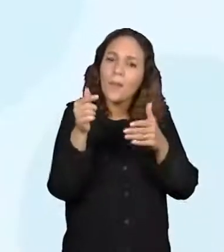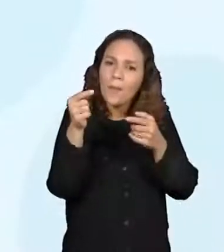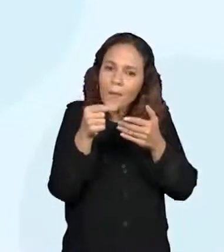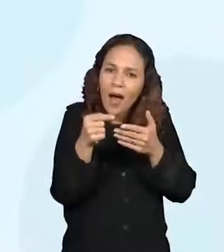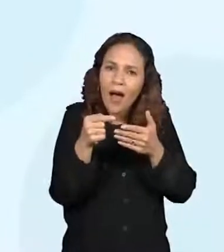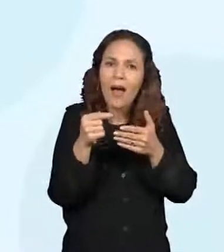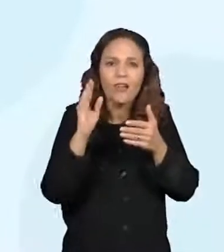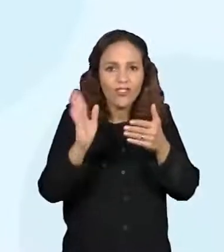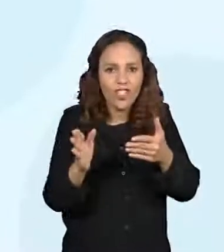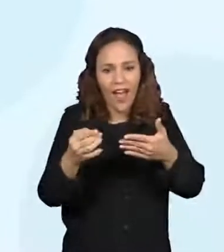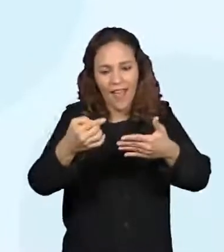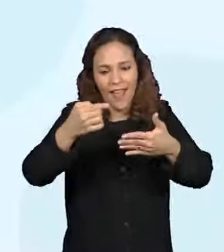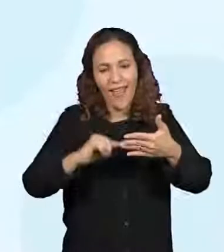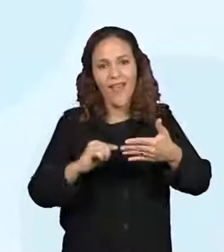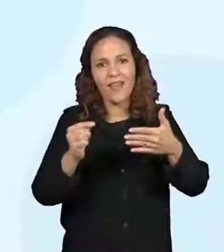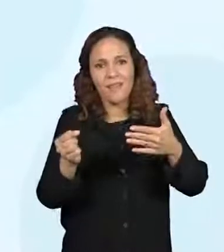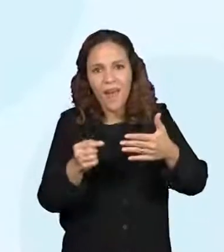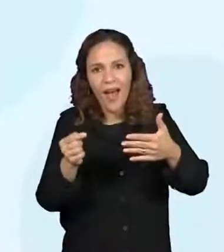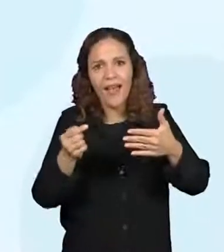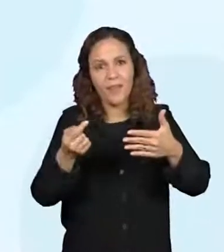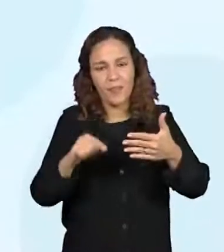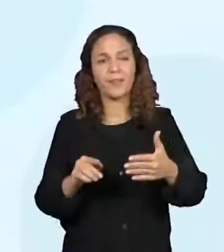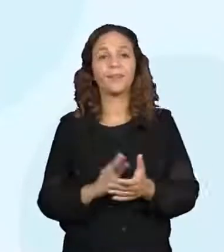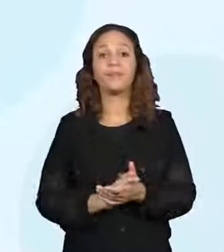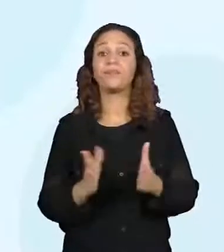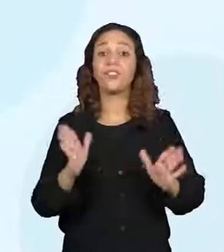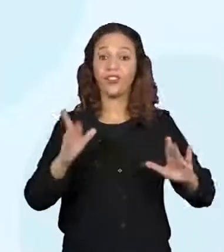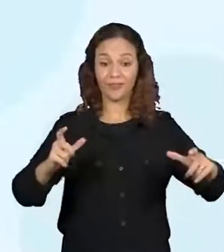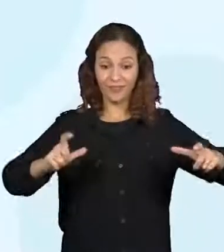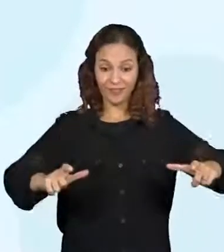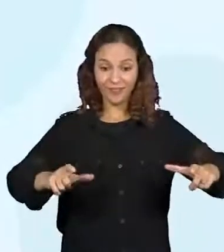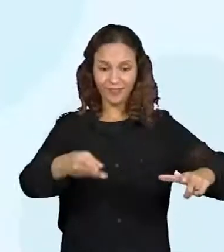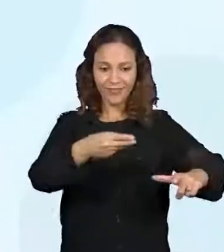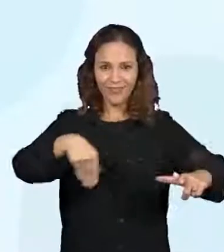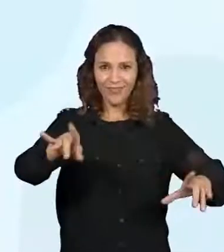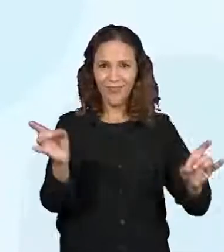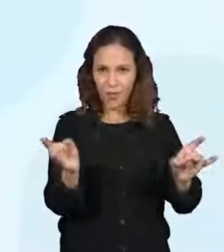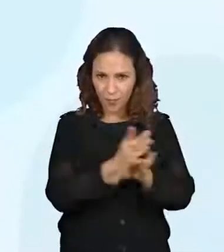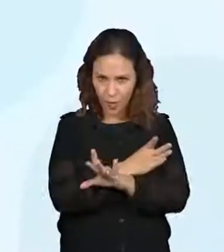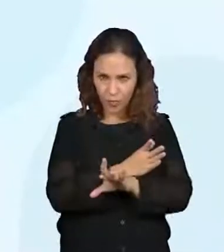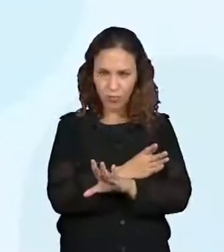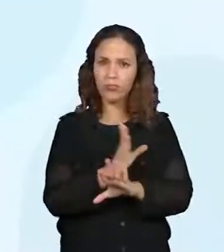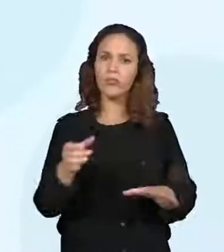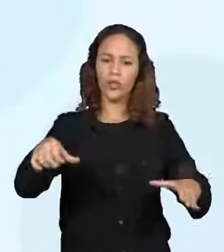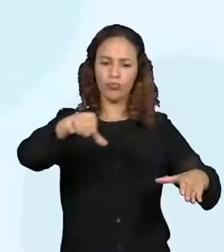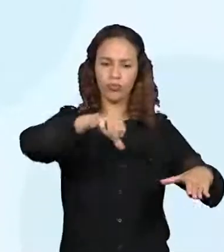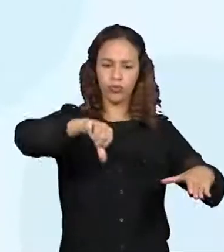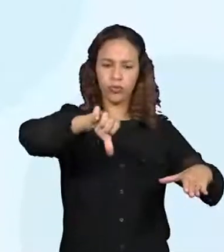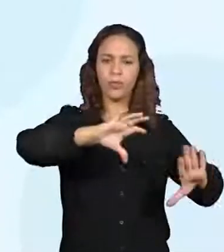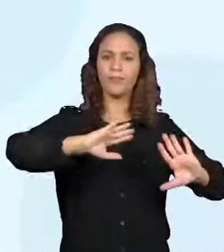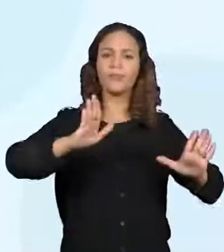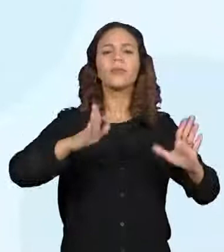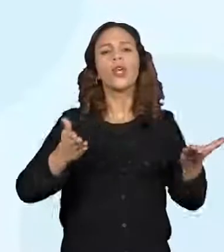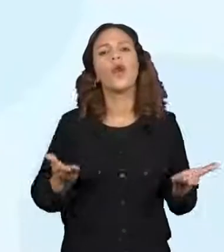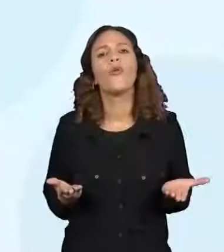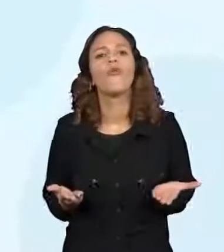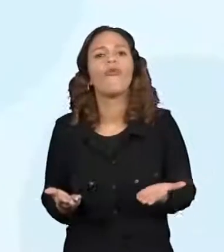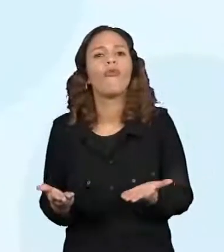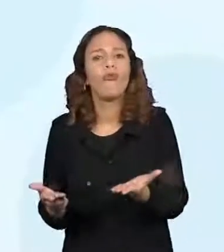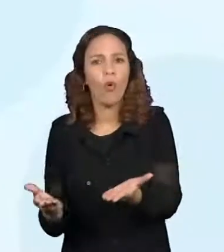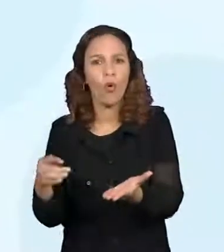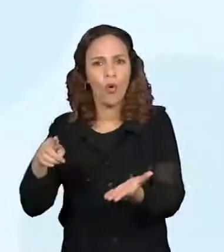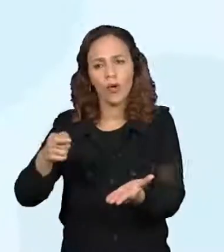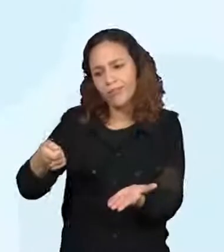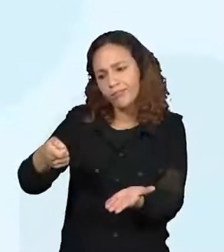Despeje em uma forma untada, enfarinhada. Leve ao forno médio, pré-aquecido por